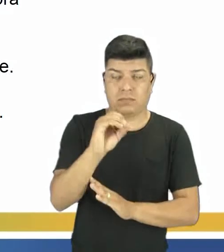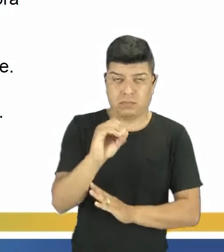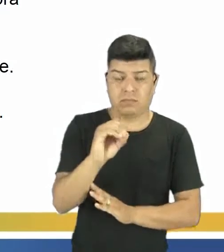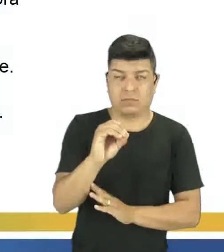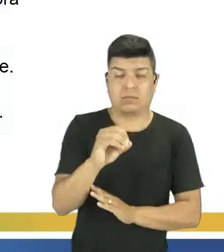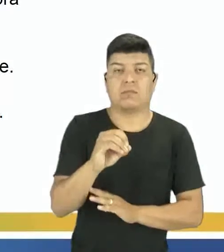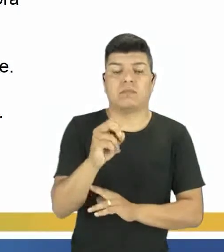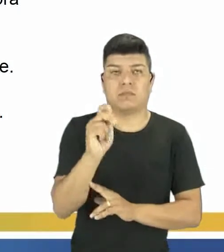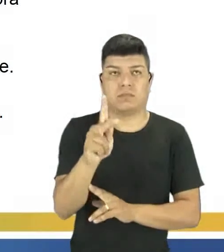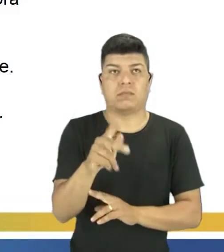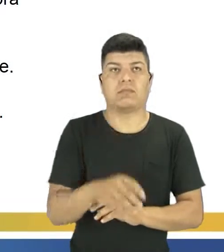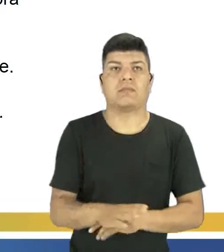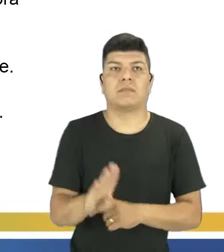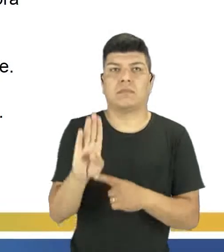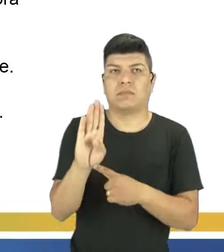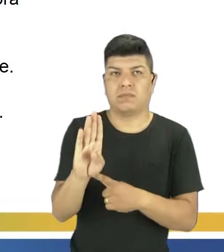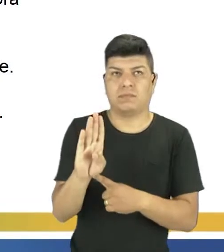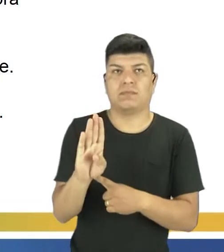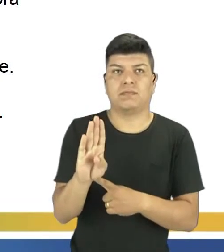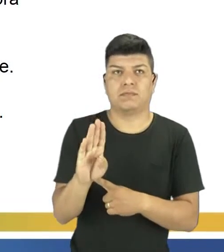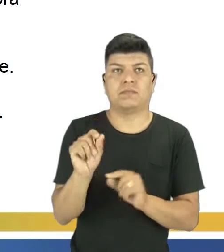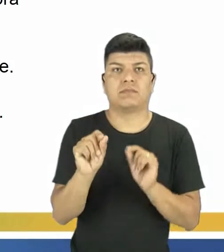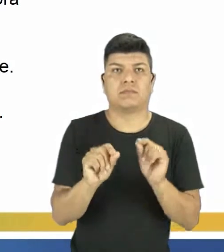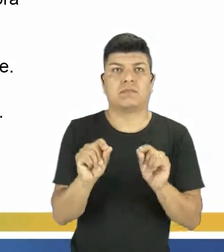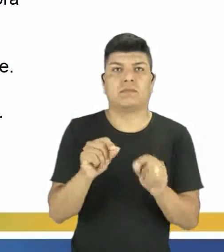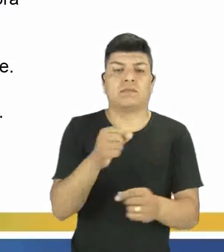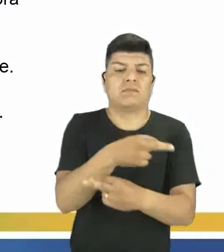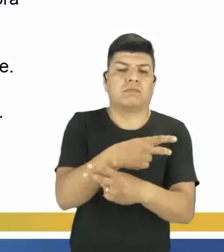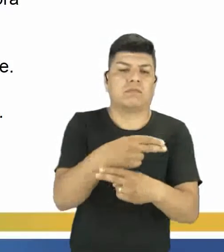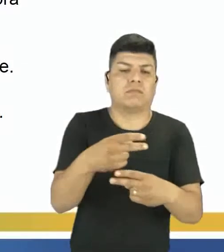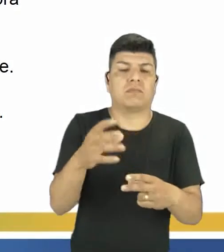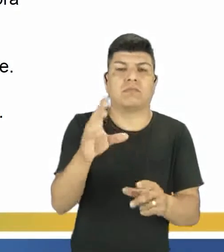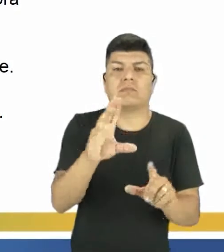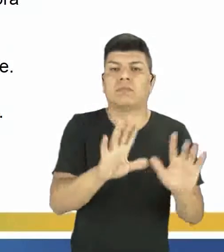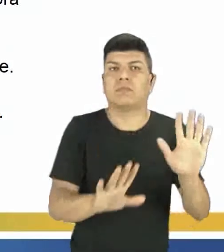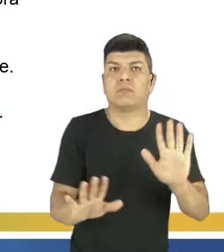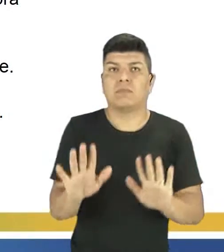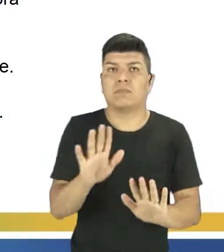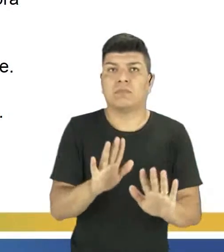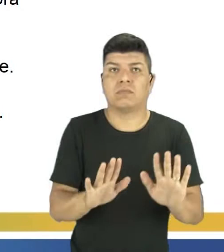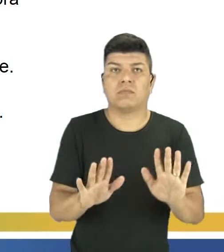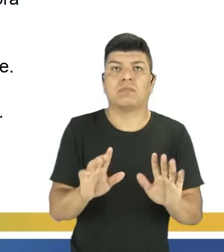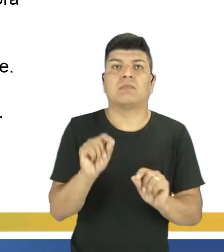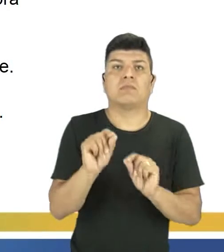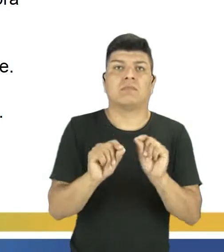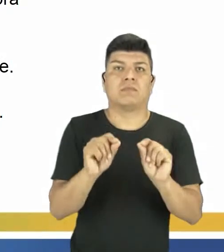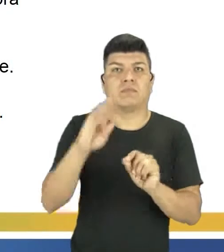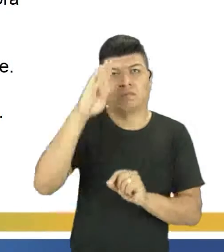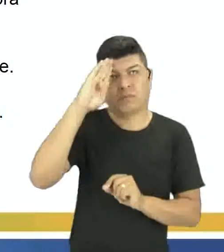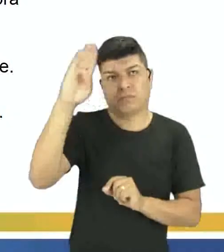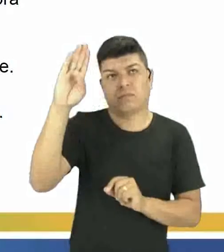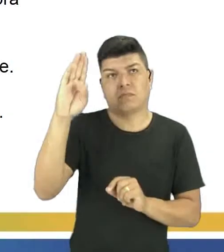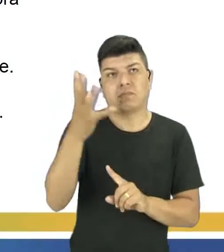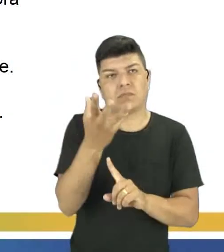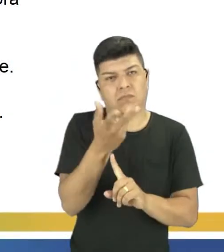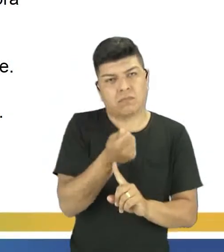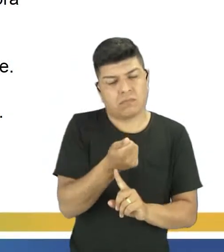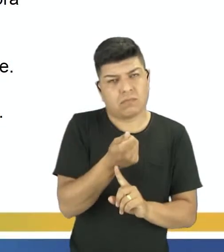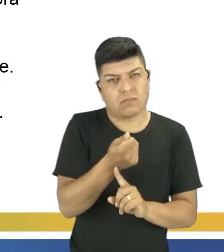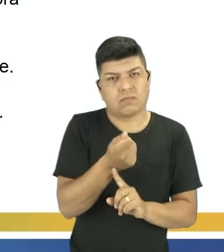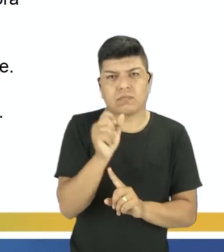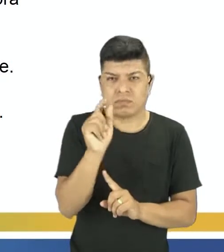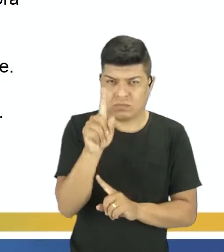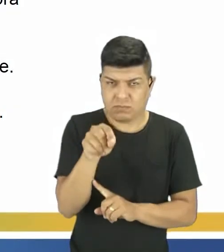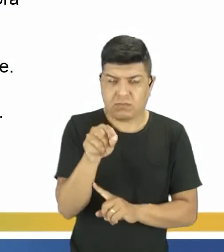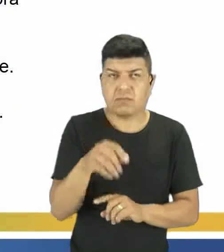te explicar, ok? Letra B, considerar a forma dos objetos como um elemento essencial da obra de arte? Era